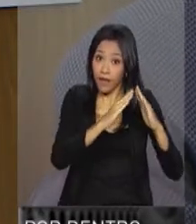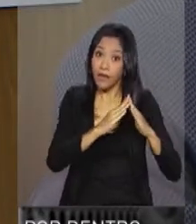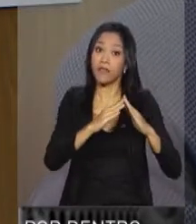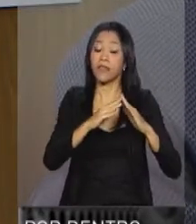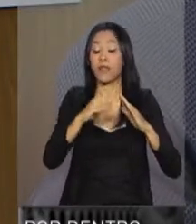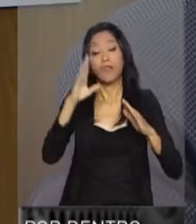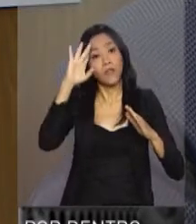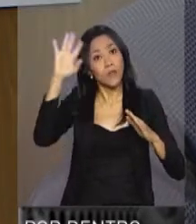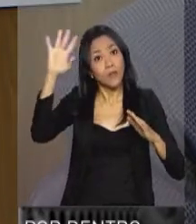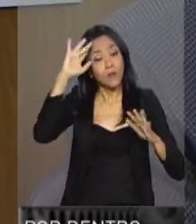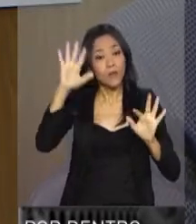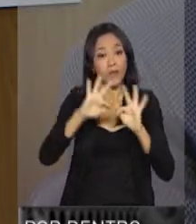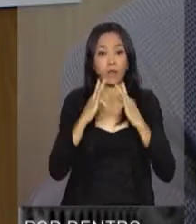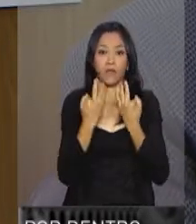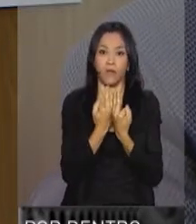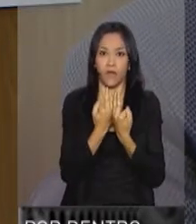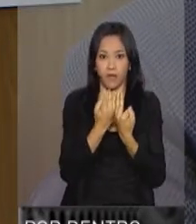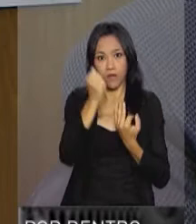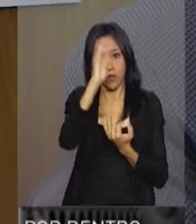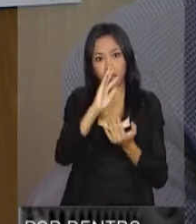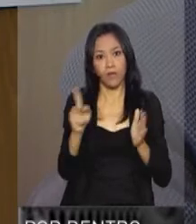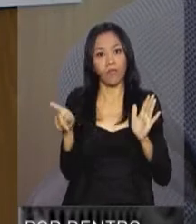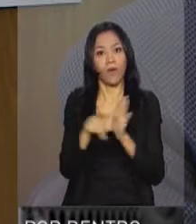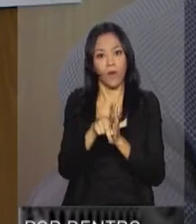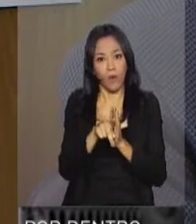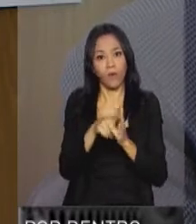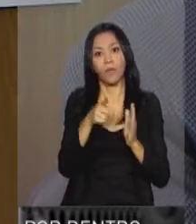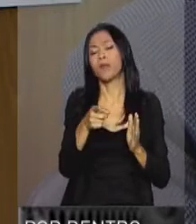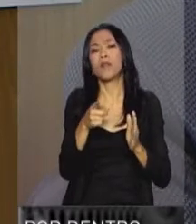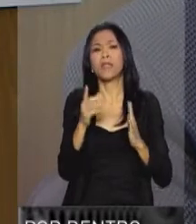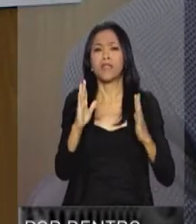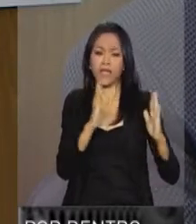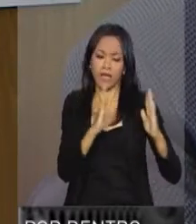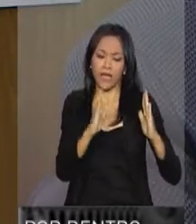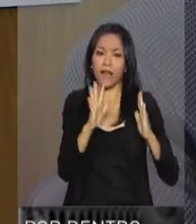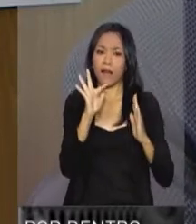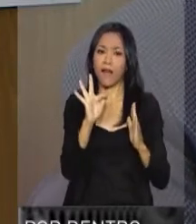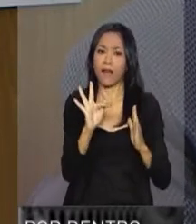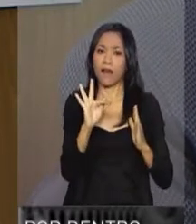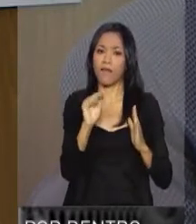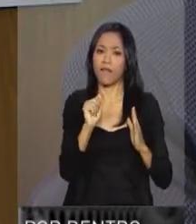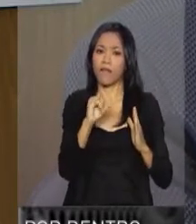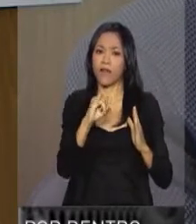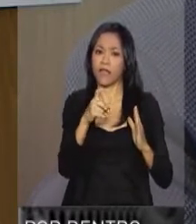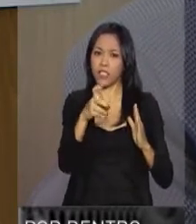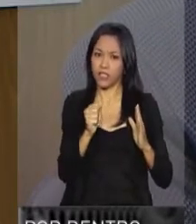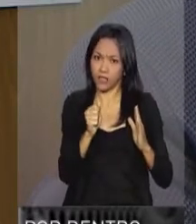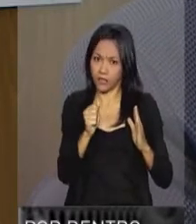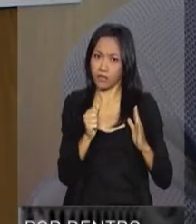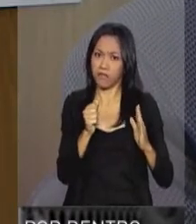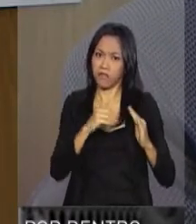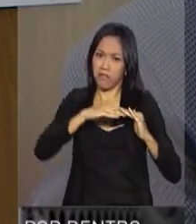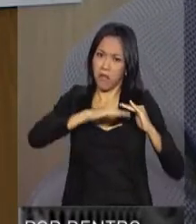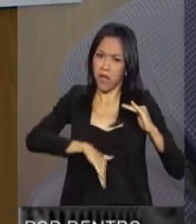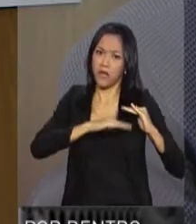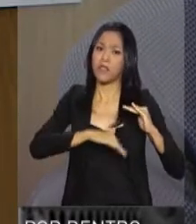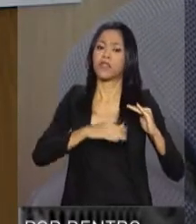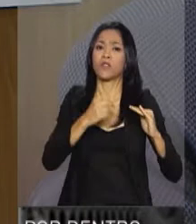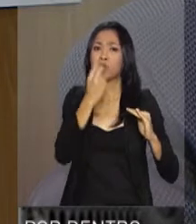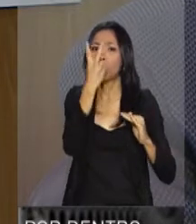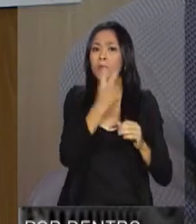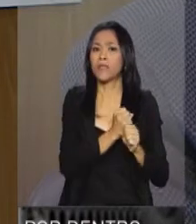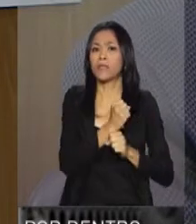especialmente goianas naquela faixa mais importante que a fai a baixa renda que ficaram dois anos sem